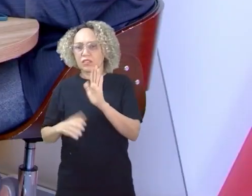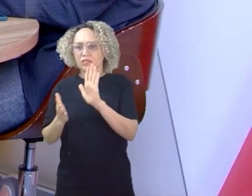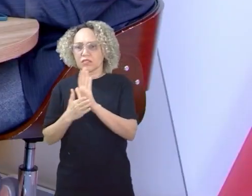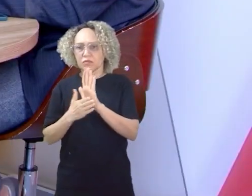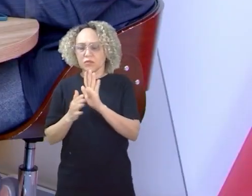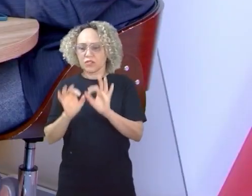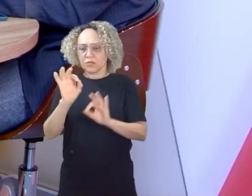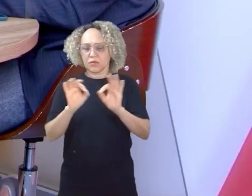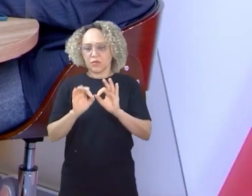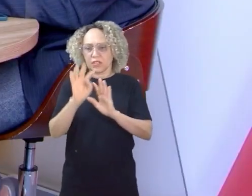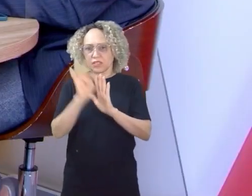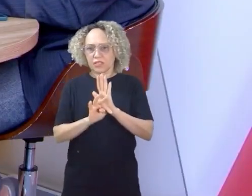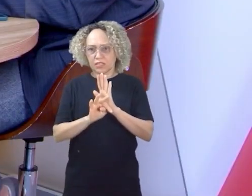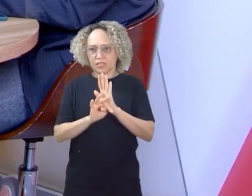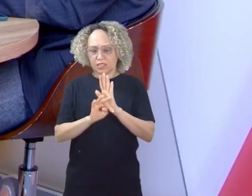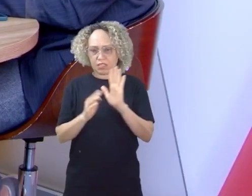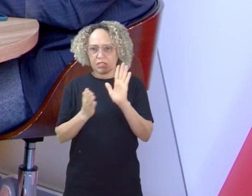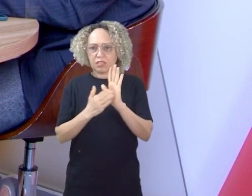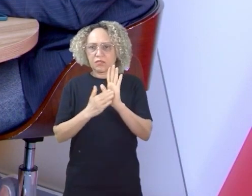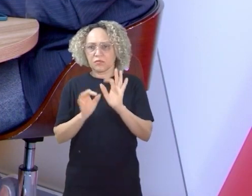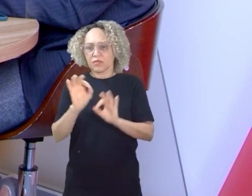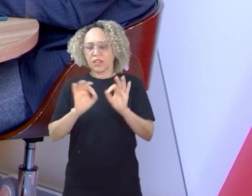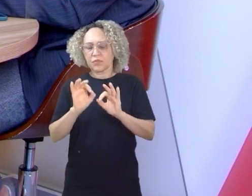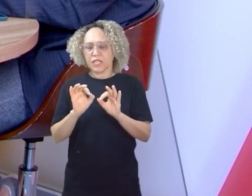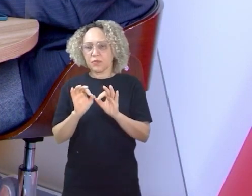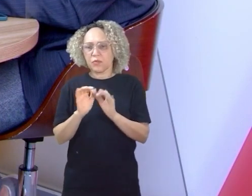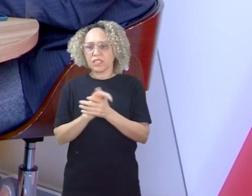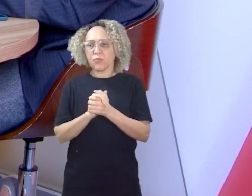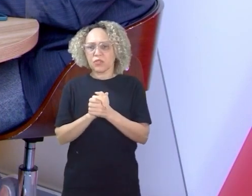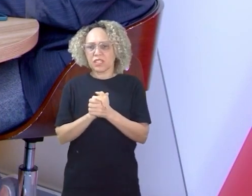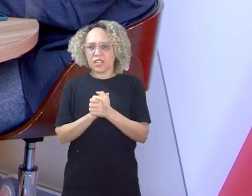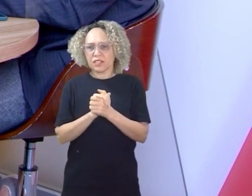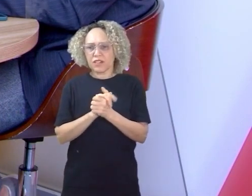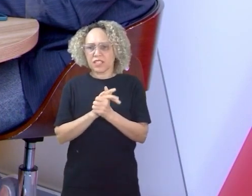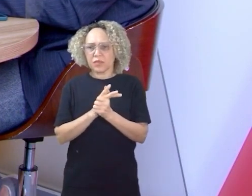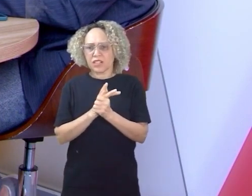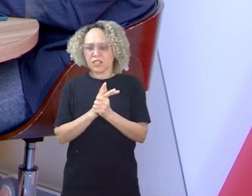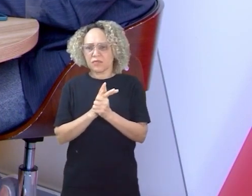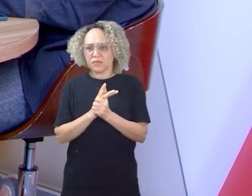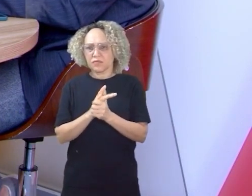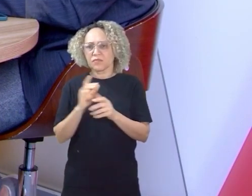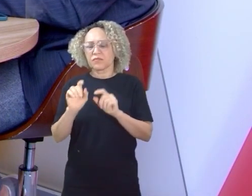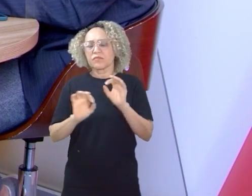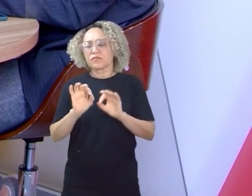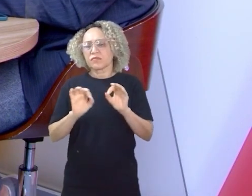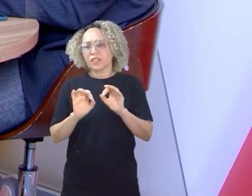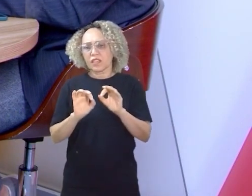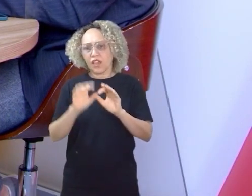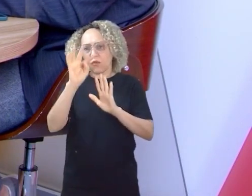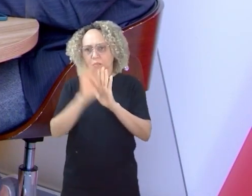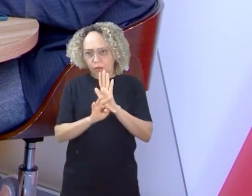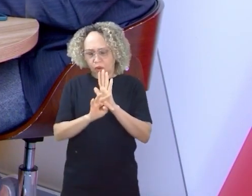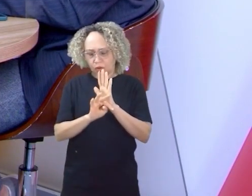de aprimoramento do texto. Essa proposta de aprimoramento embasou o Ministério da Gestão e Inovação, que